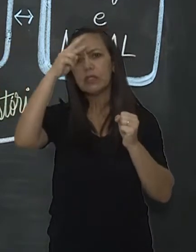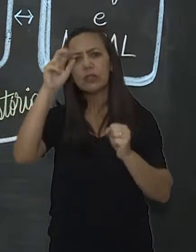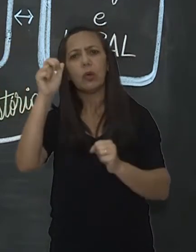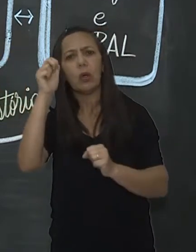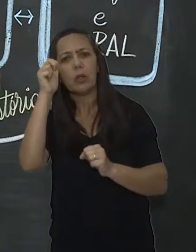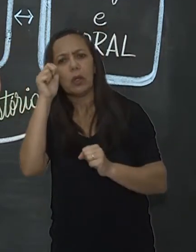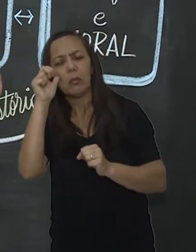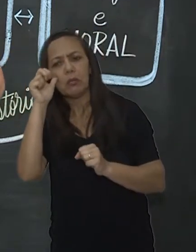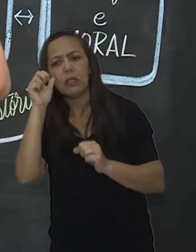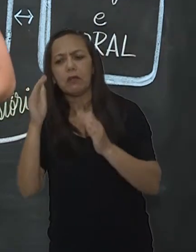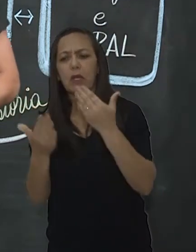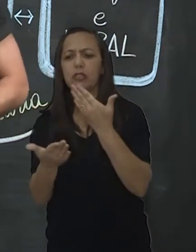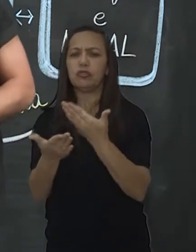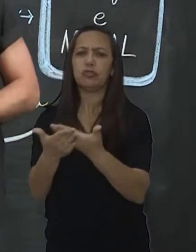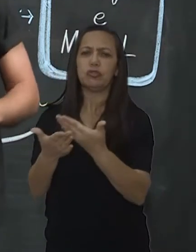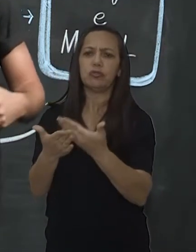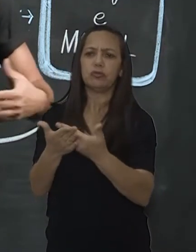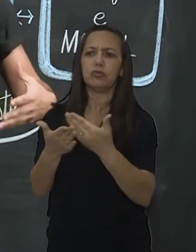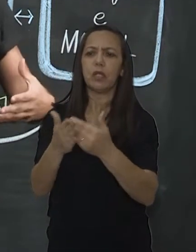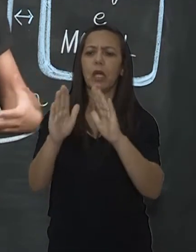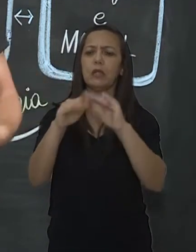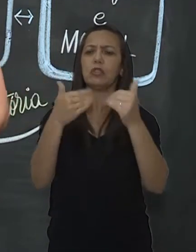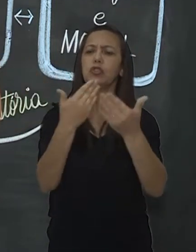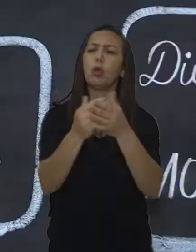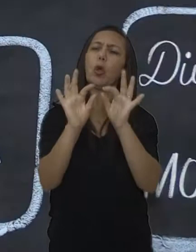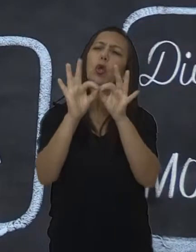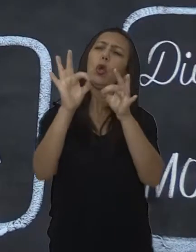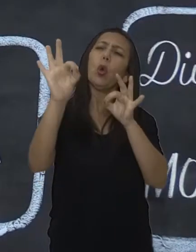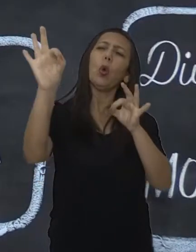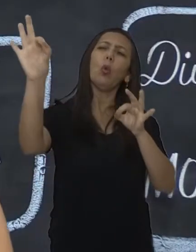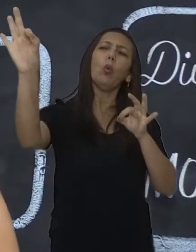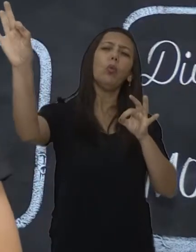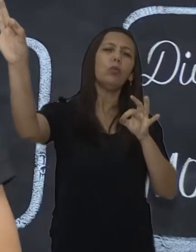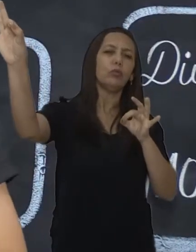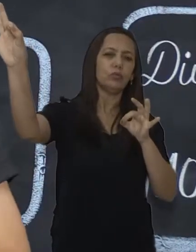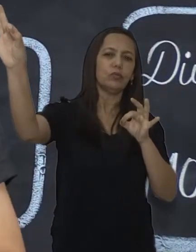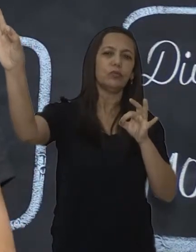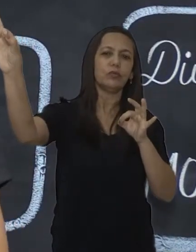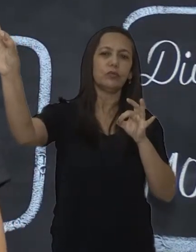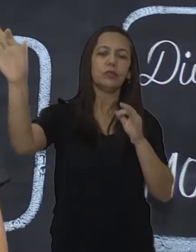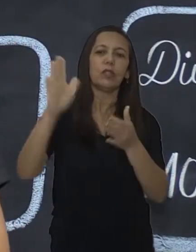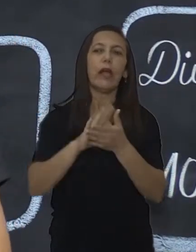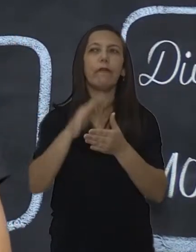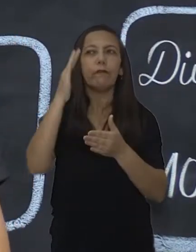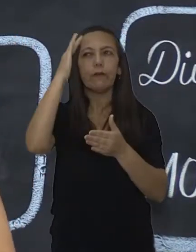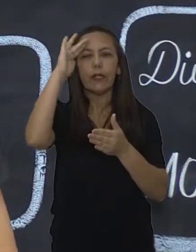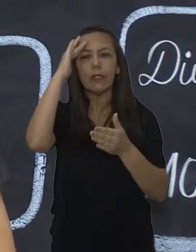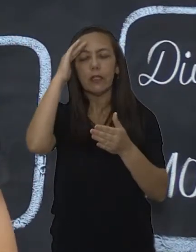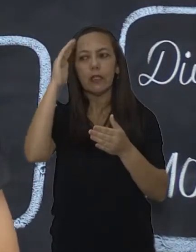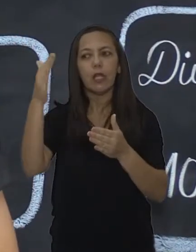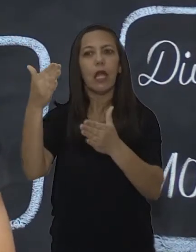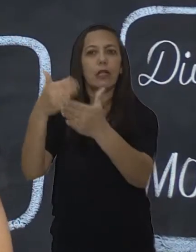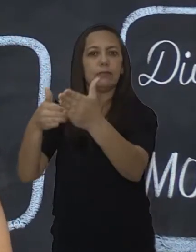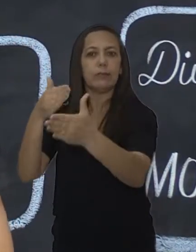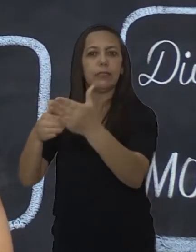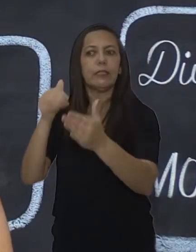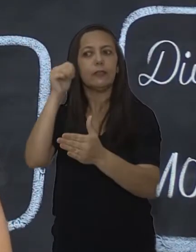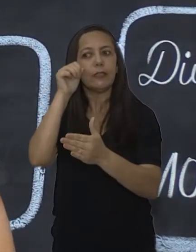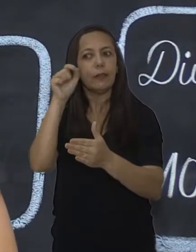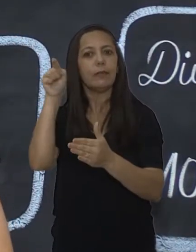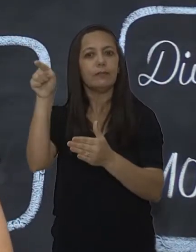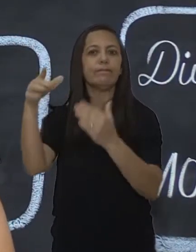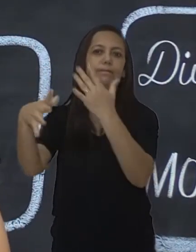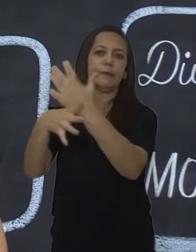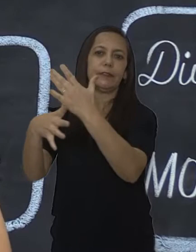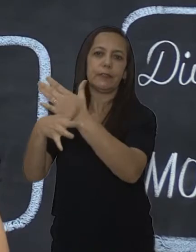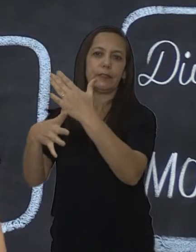pela primeira vez estudar em uma escola longe da cidade de origem dela, e a gente vai compreender um pouco as dificuldades que ela vai ter nessa cidade até ela